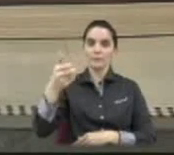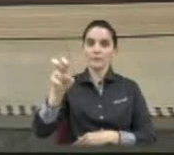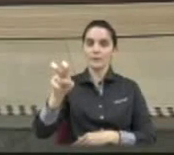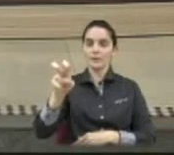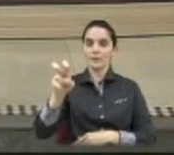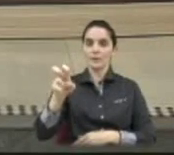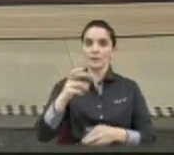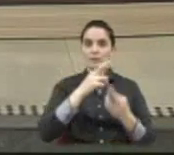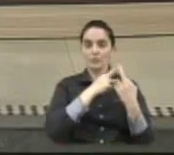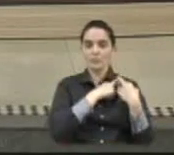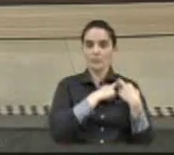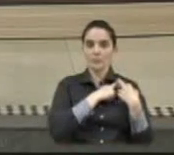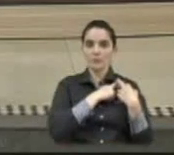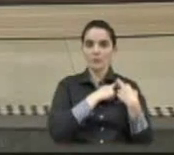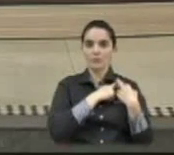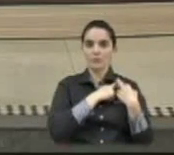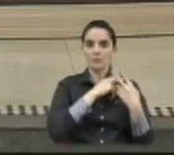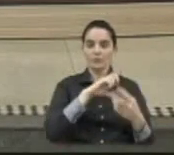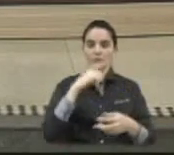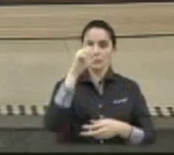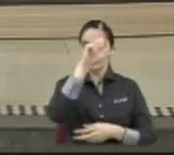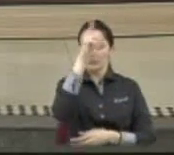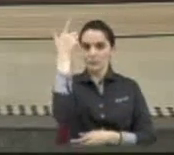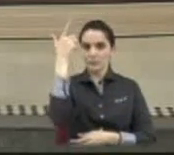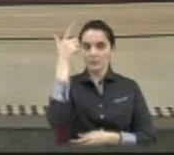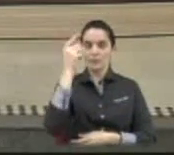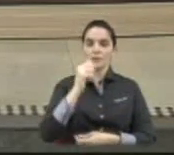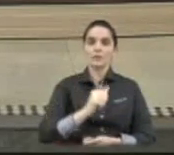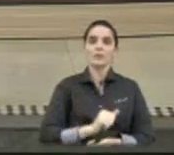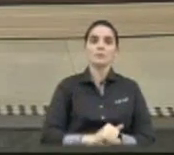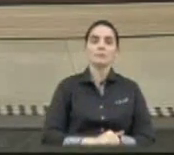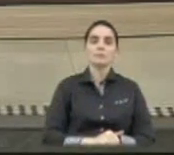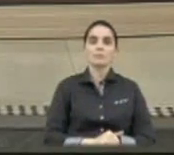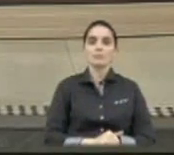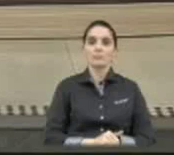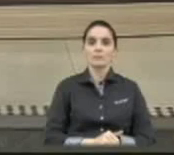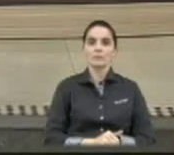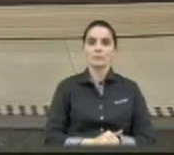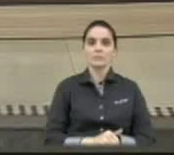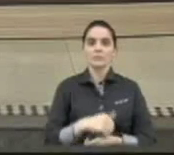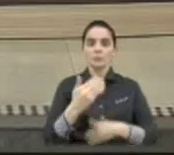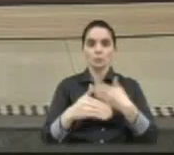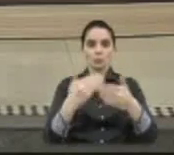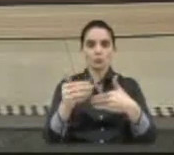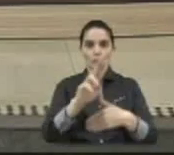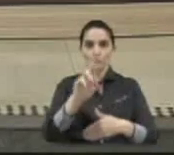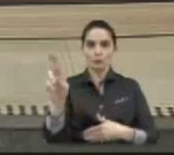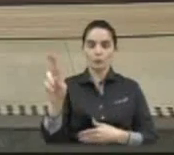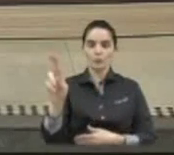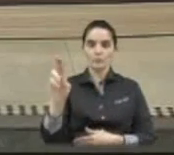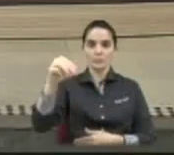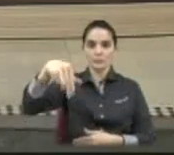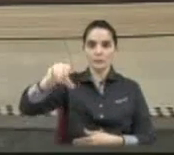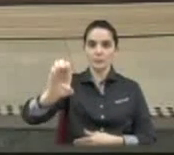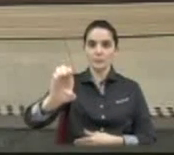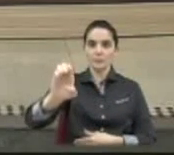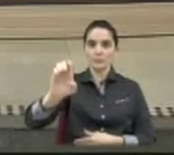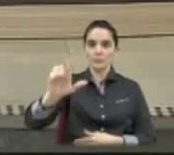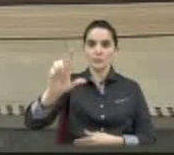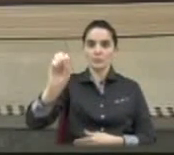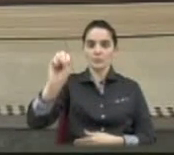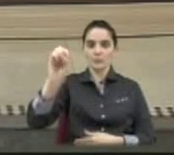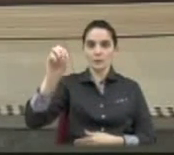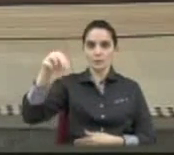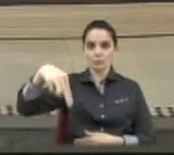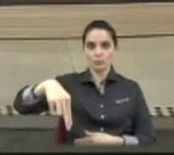263/2015, de autoria do nobre vereador Luiz Fernando Silveira, o Luizinho da Casa Kiel, que perpetua o nome do senhor Nelson